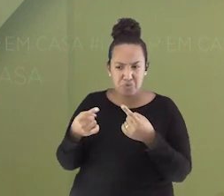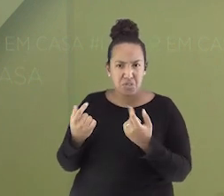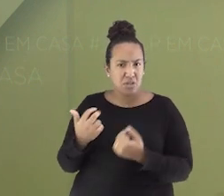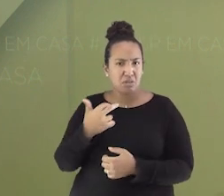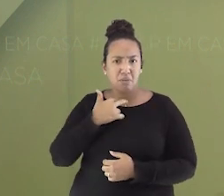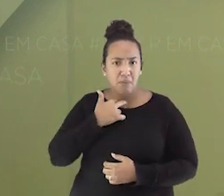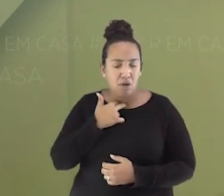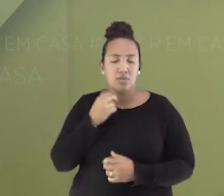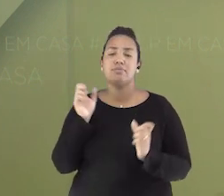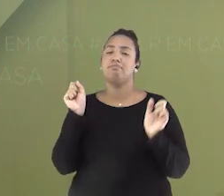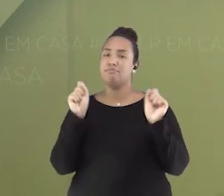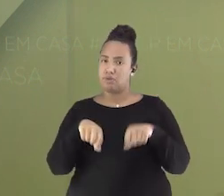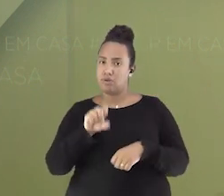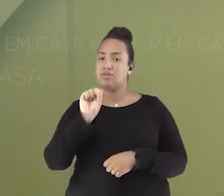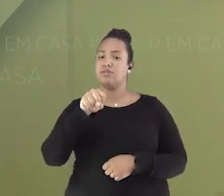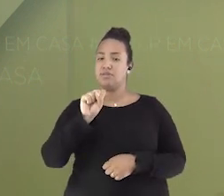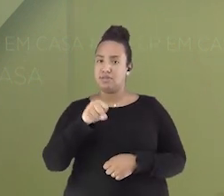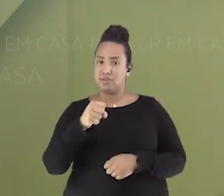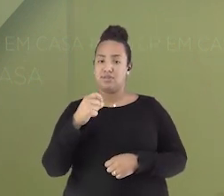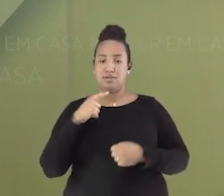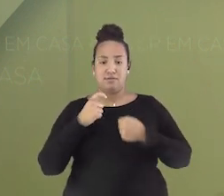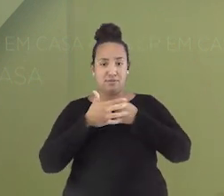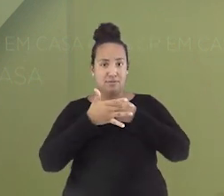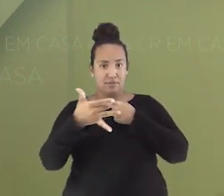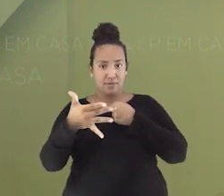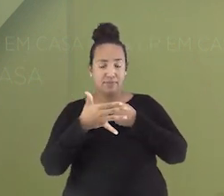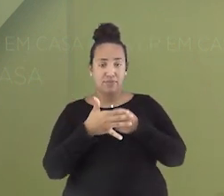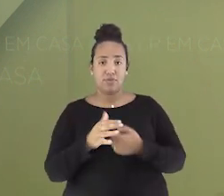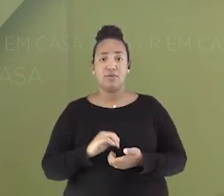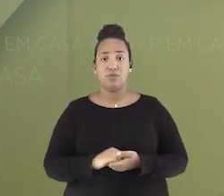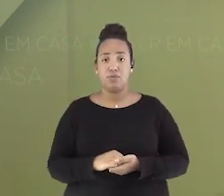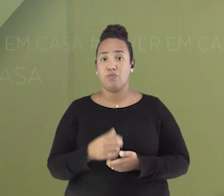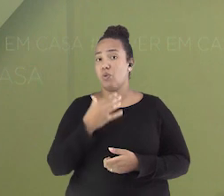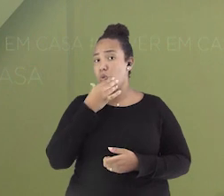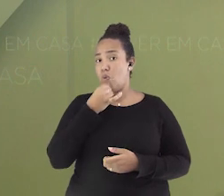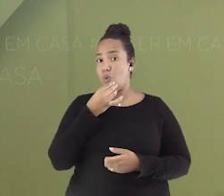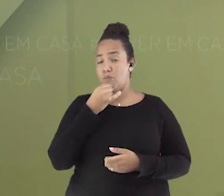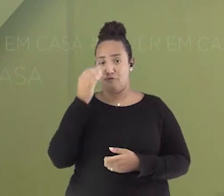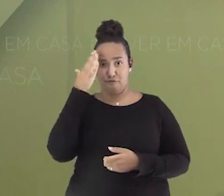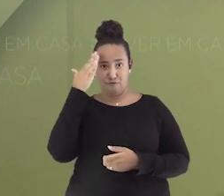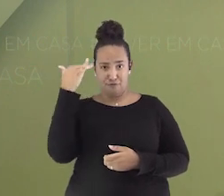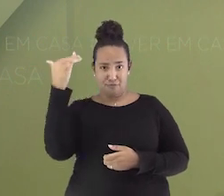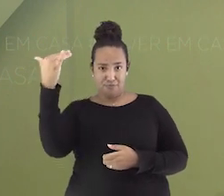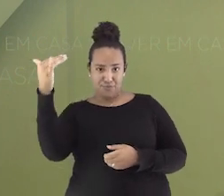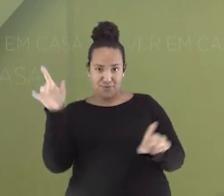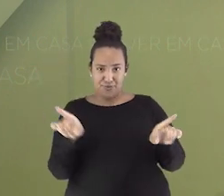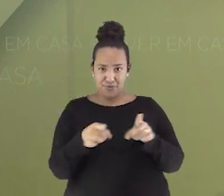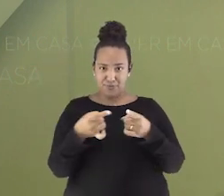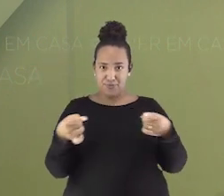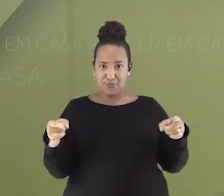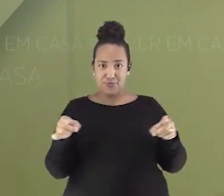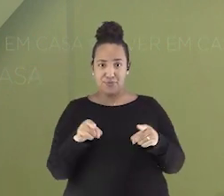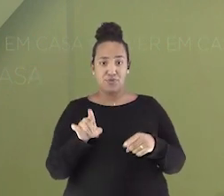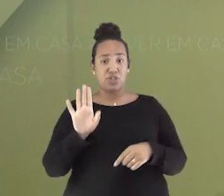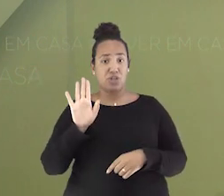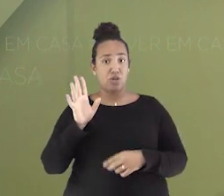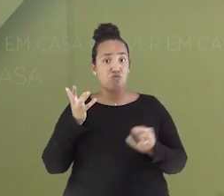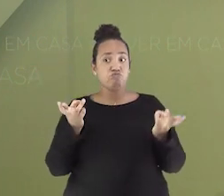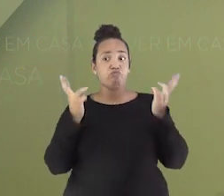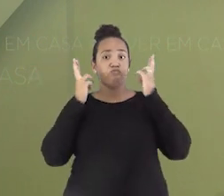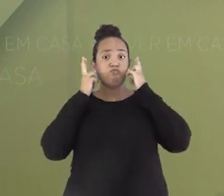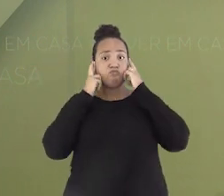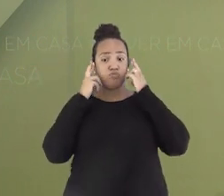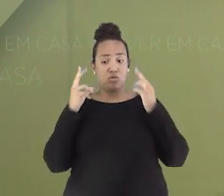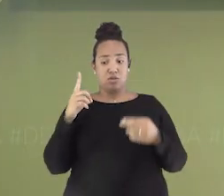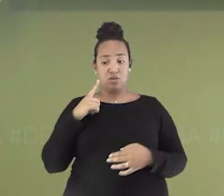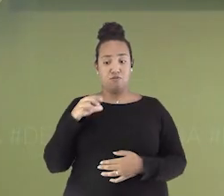música, pois ela é feita de vibrações. Reza a lenda que Ludwig van Beethoven compôs a sua 9ª Sinfonia quando já estava